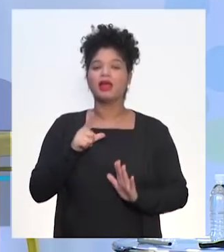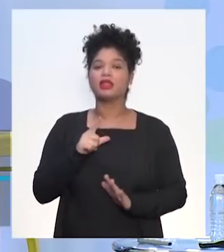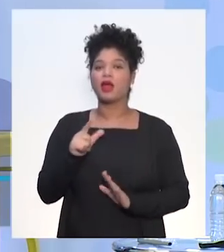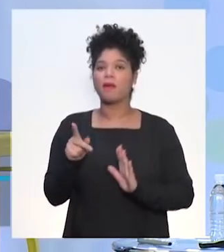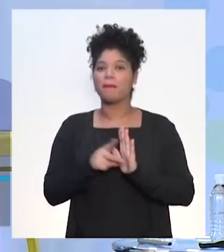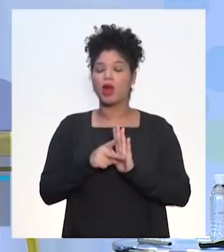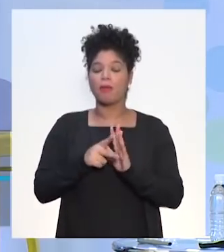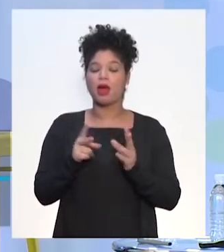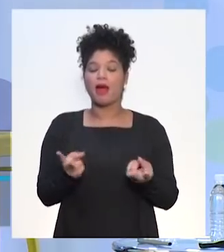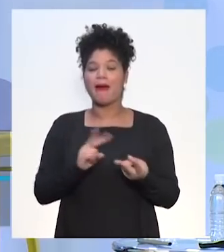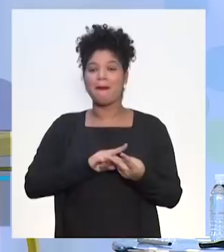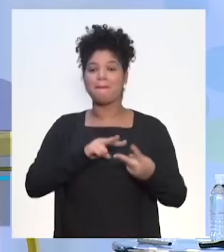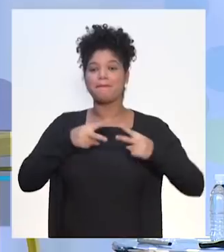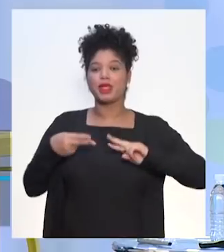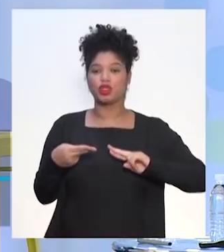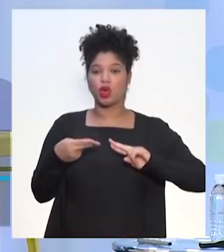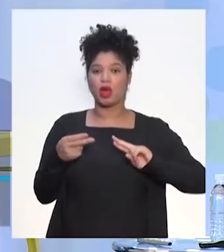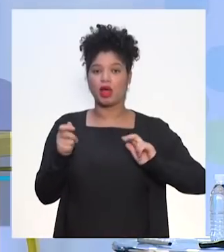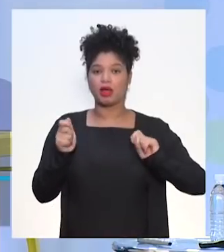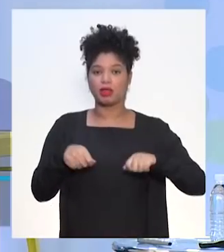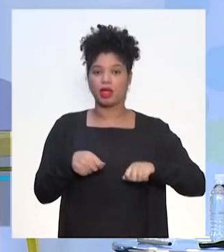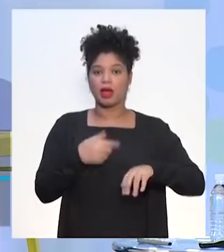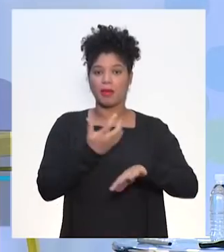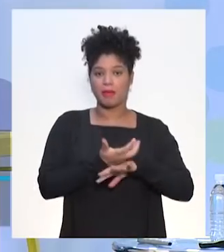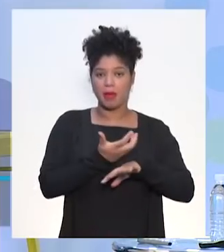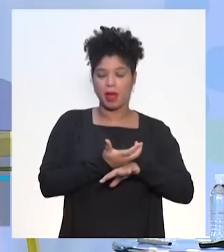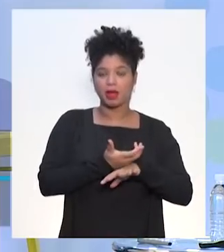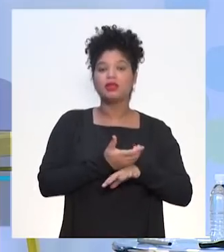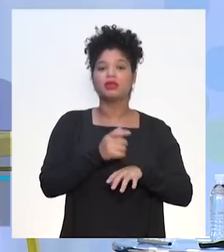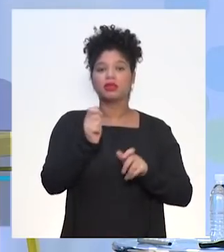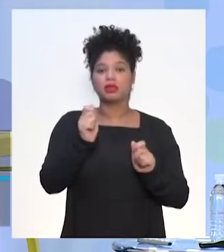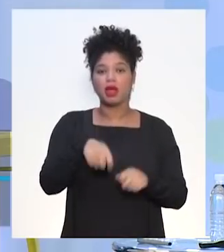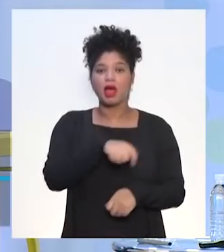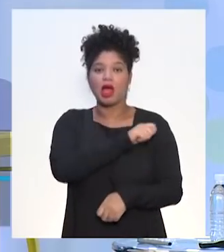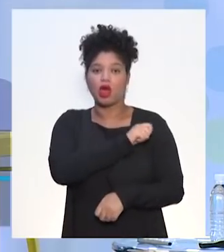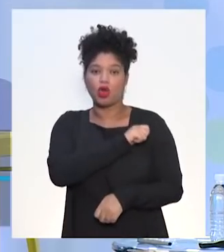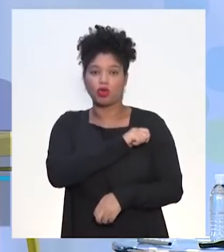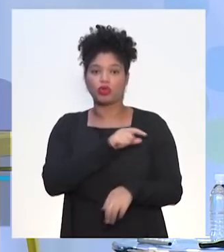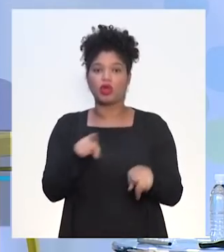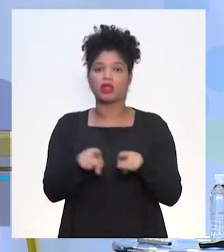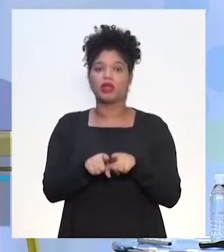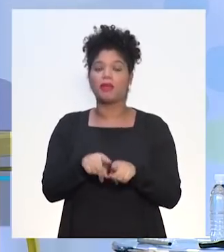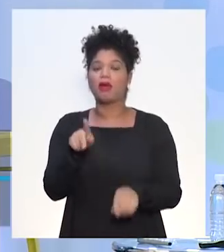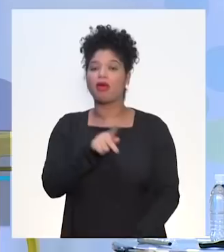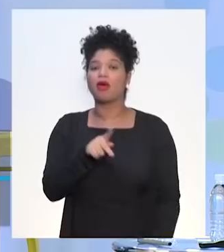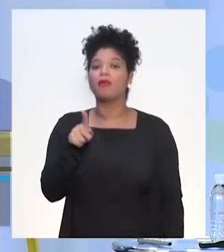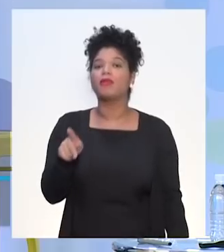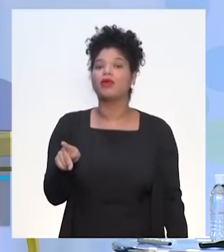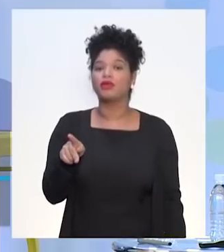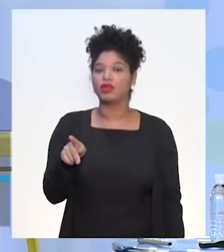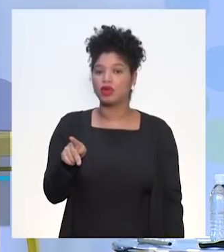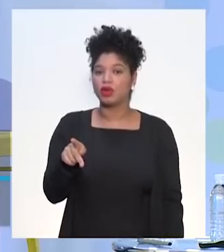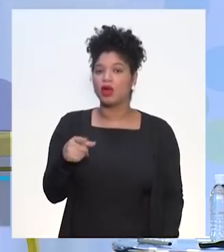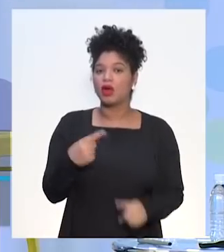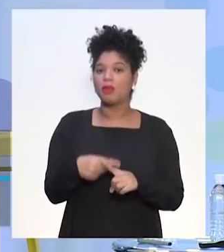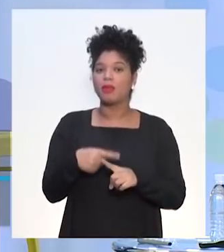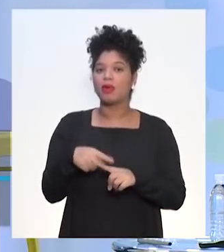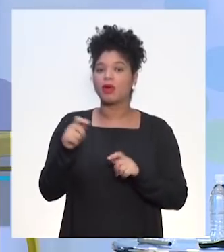caráter híbrido. Ela serve tanto para o estudante quanto para o professor na medida em que ele